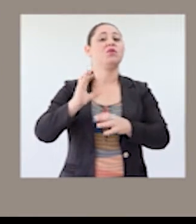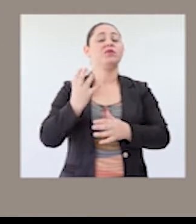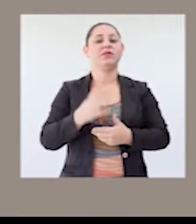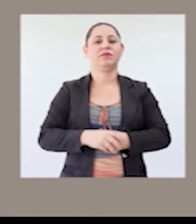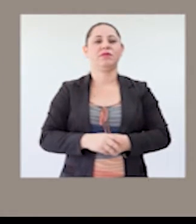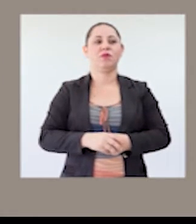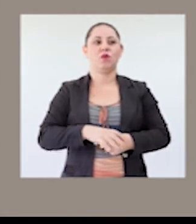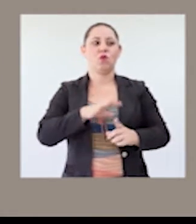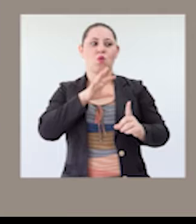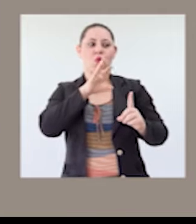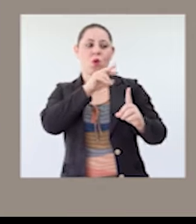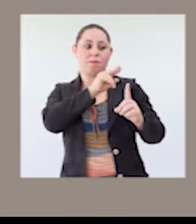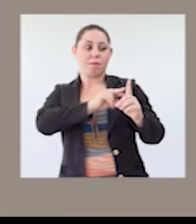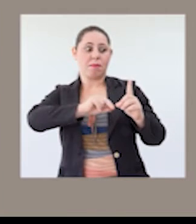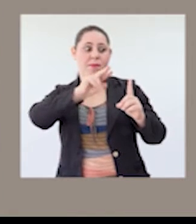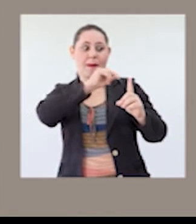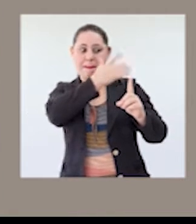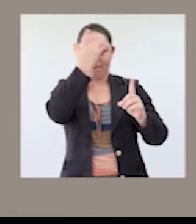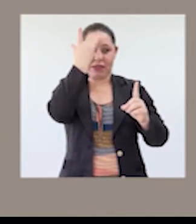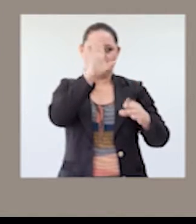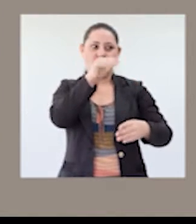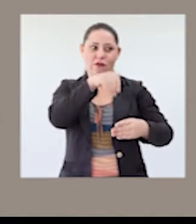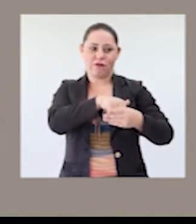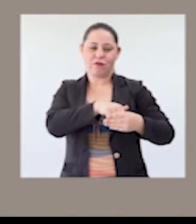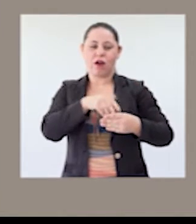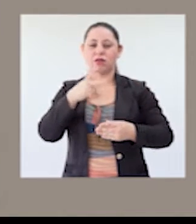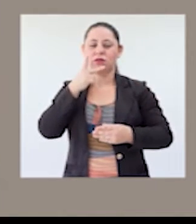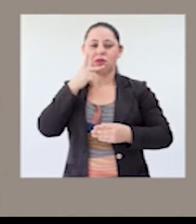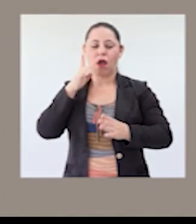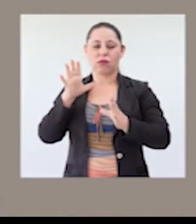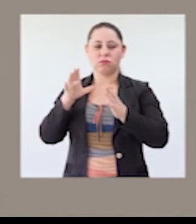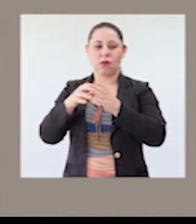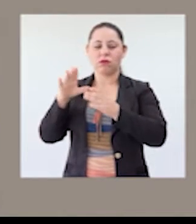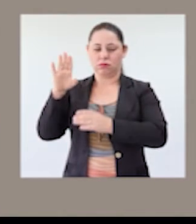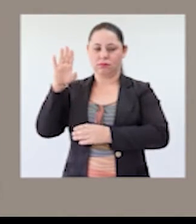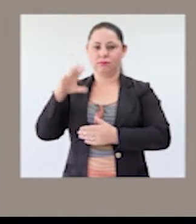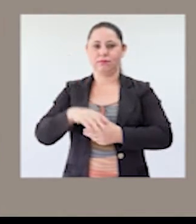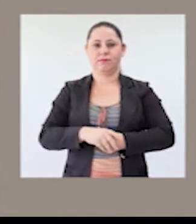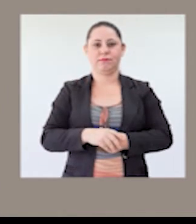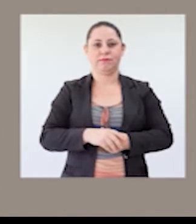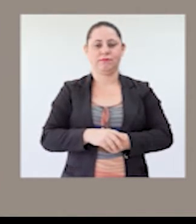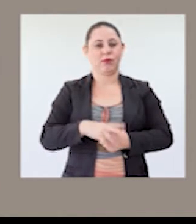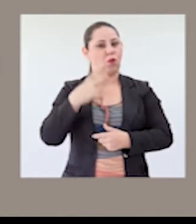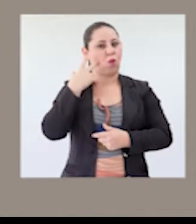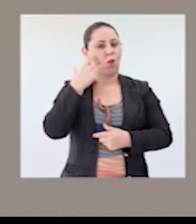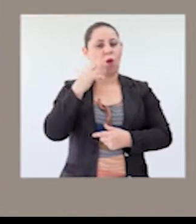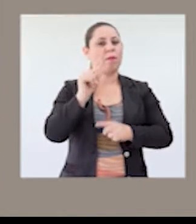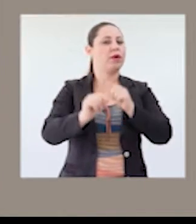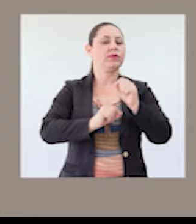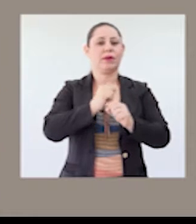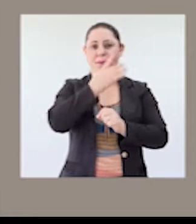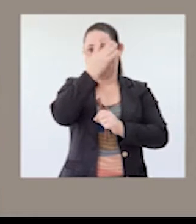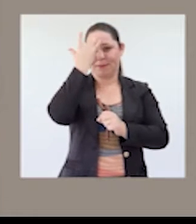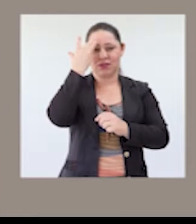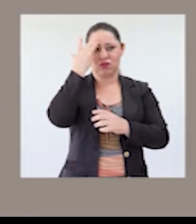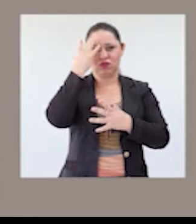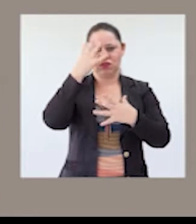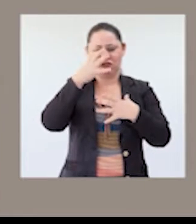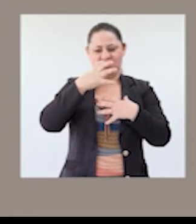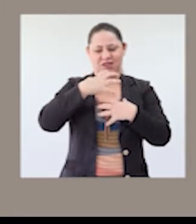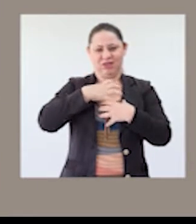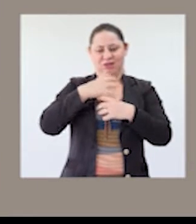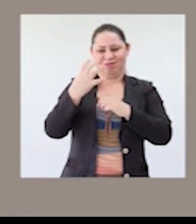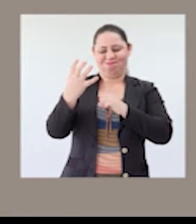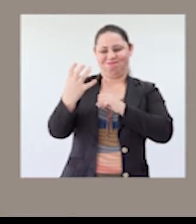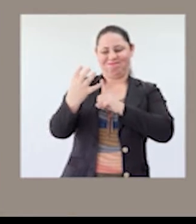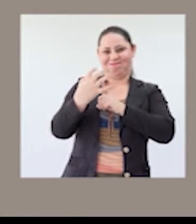acontecia um assédio para que esse eleitor votasse em determinado candidato. E, naturalmente, o eleitor ele pode se